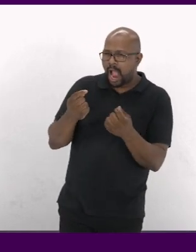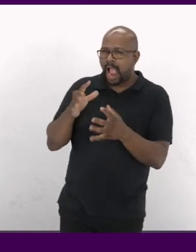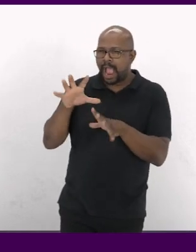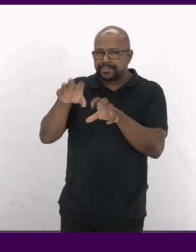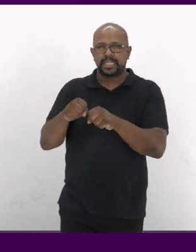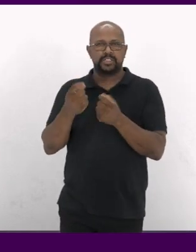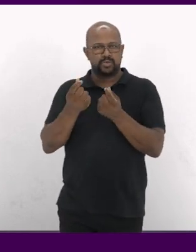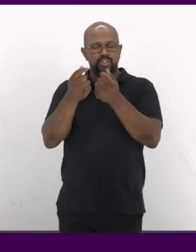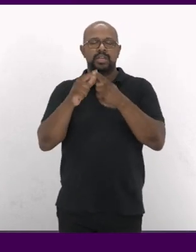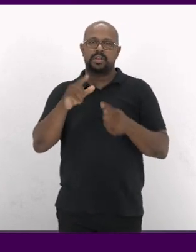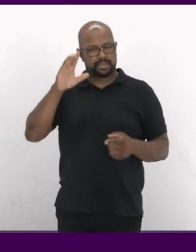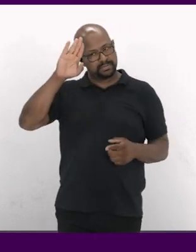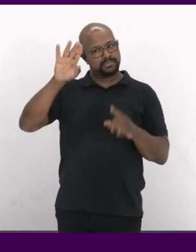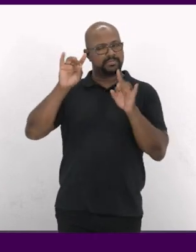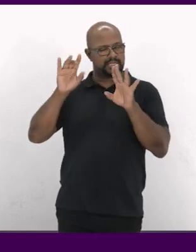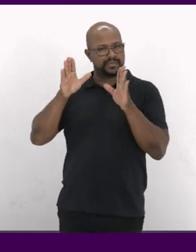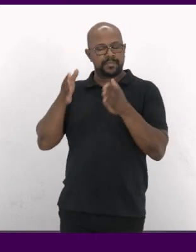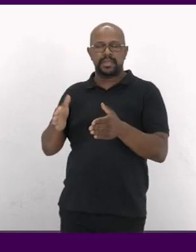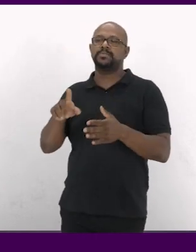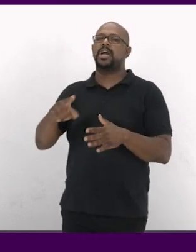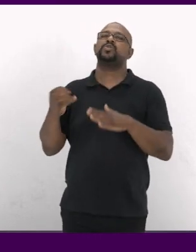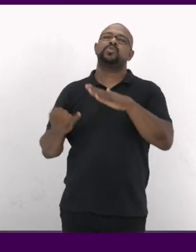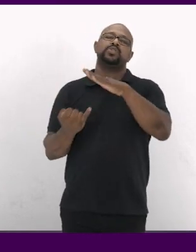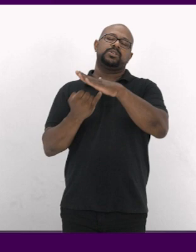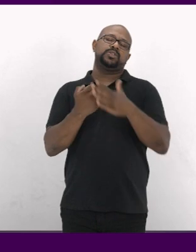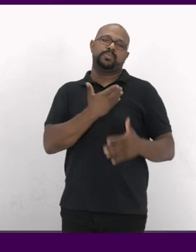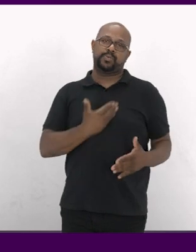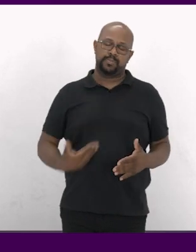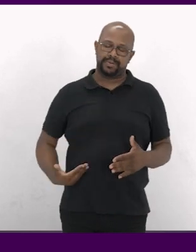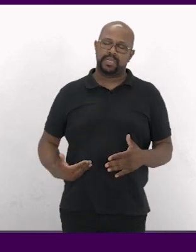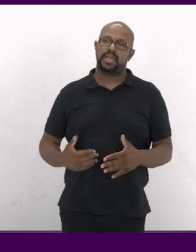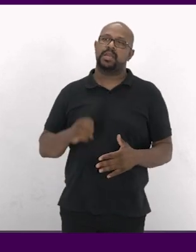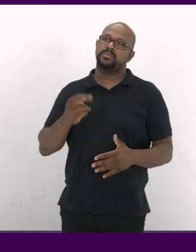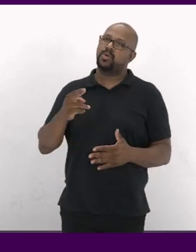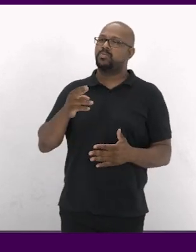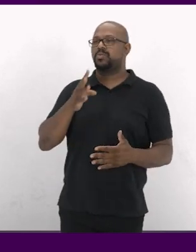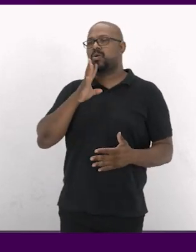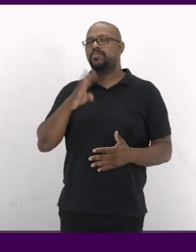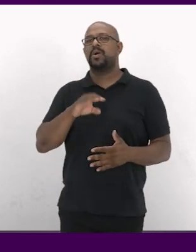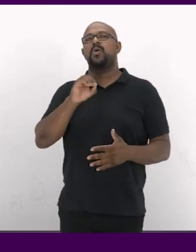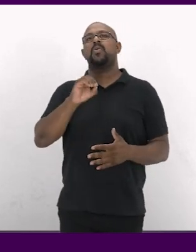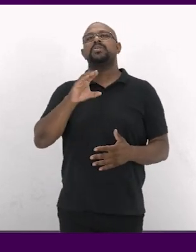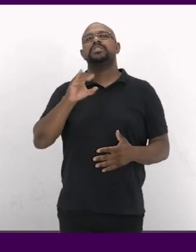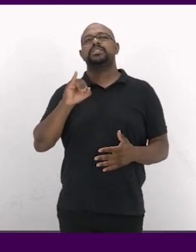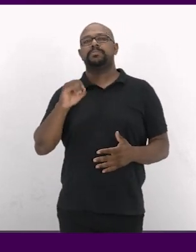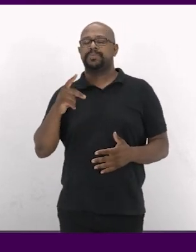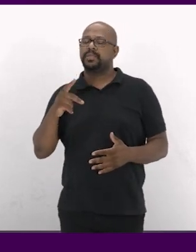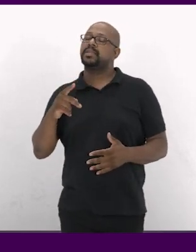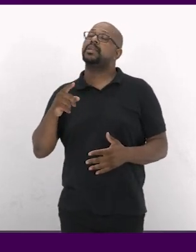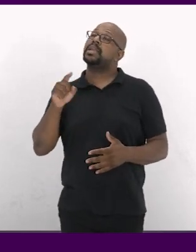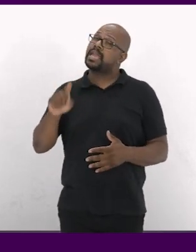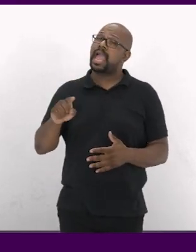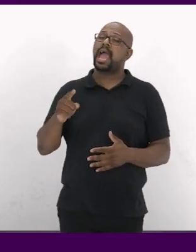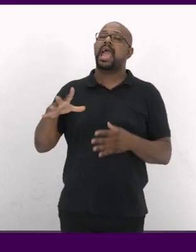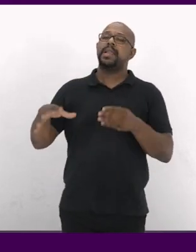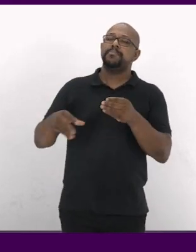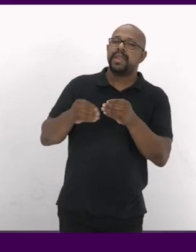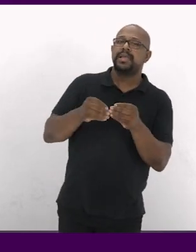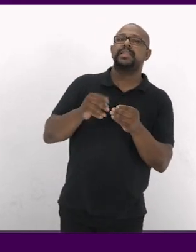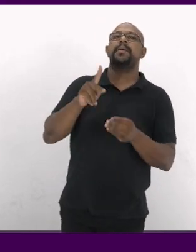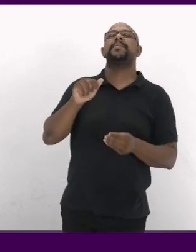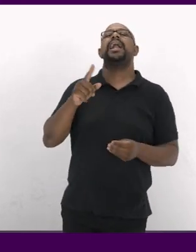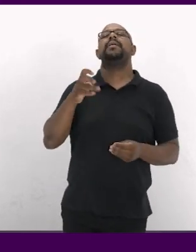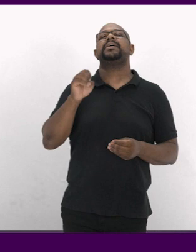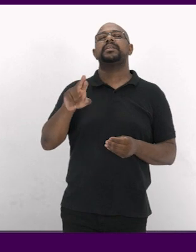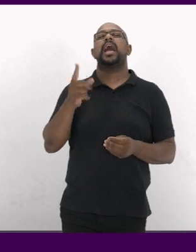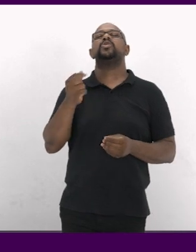captação, e essa voltada especificamente para as instituições públicas ou reconhecidas como CIP, é as emendas